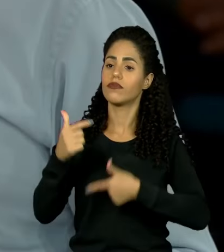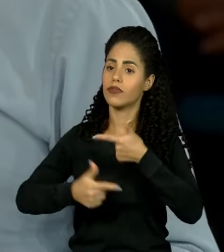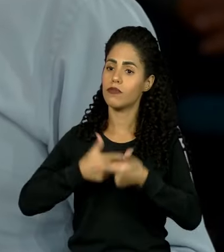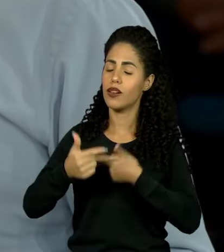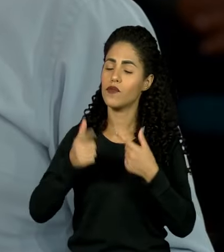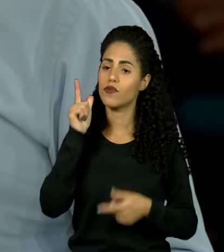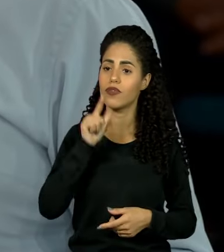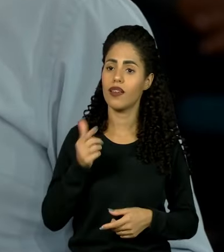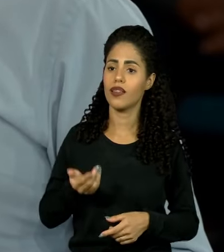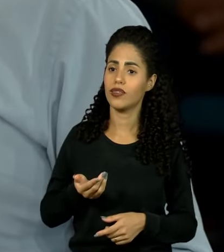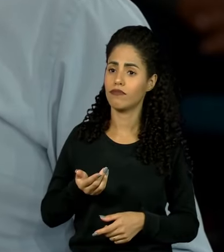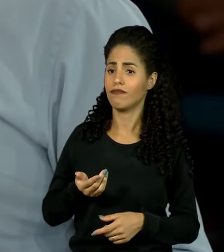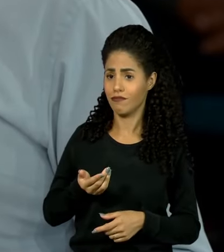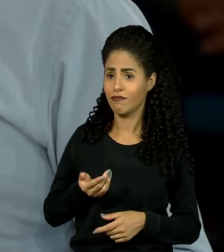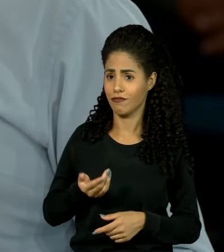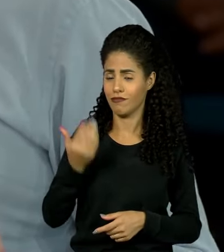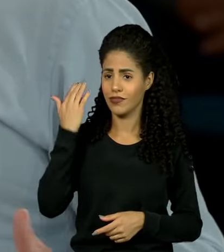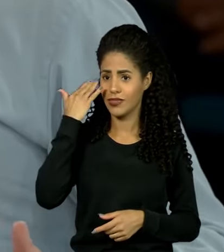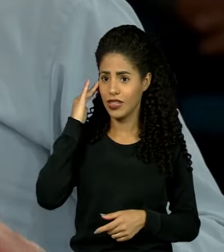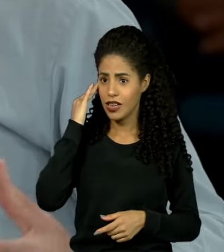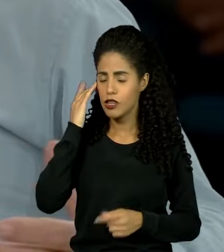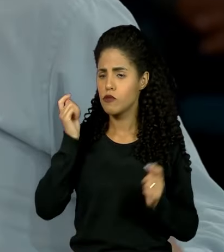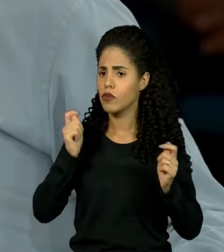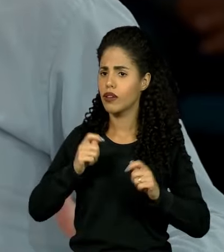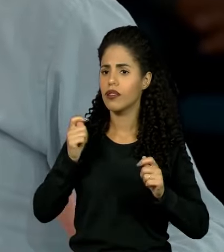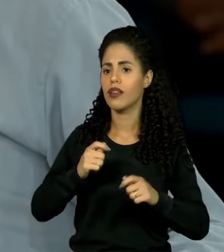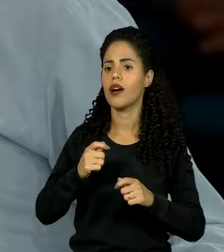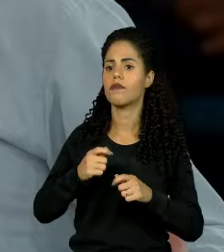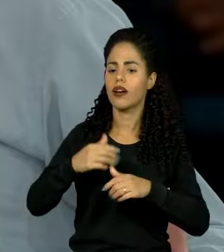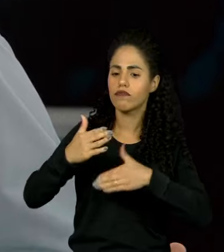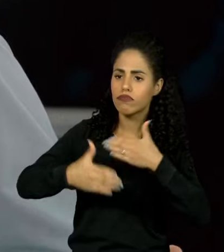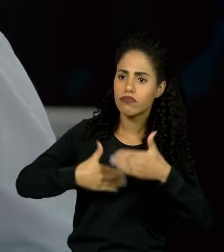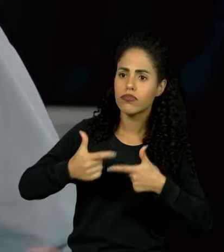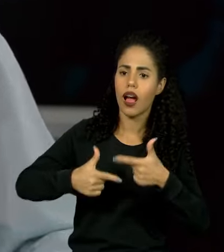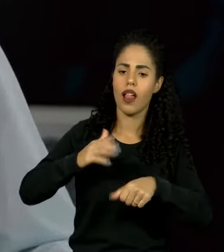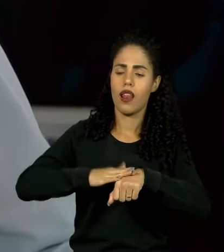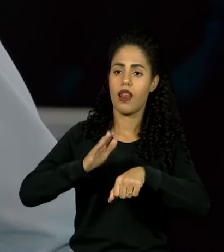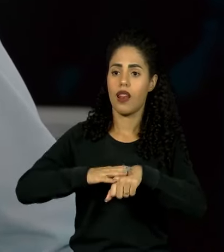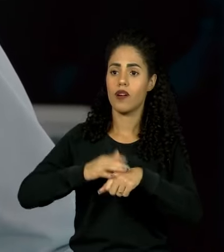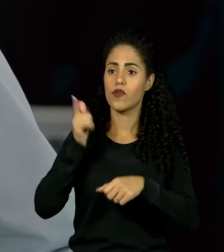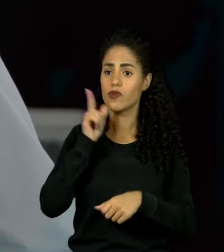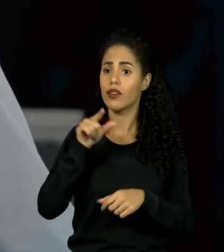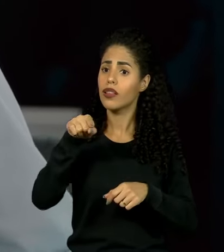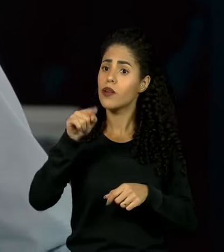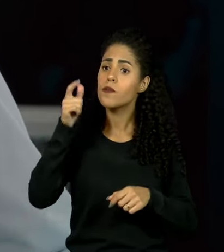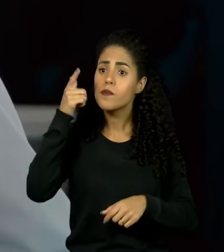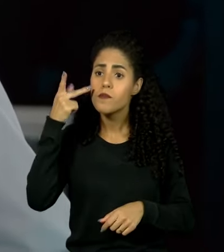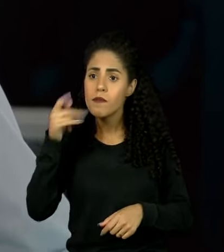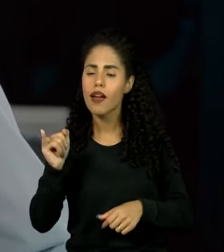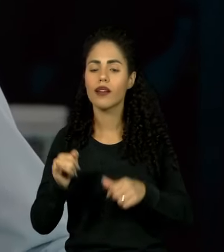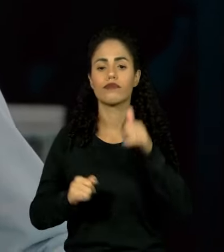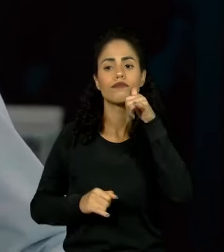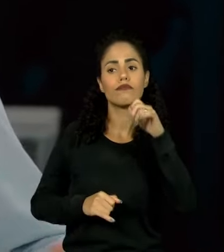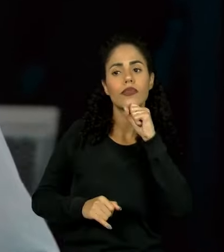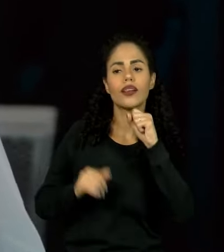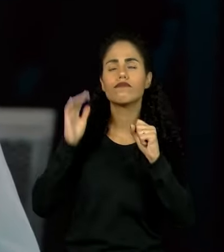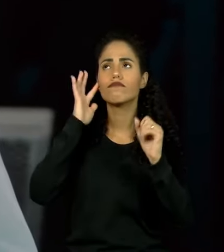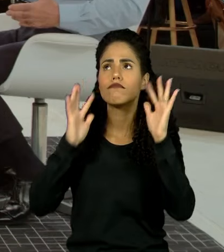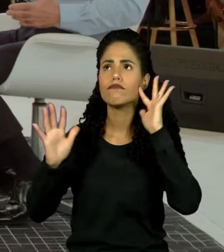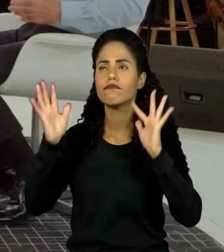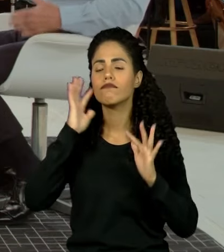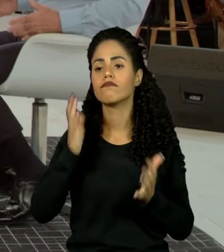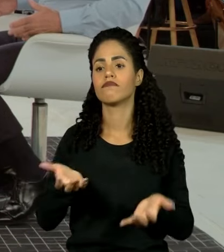para para para para para poder exercer funções de mercado de trabalho e é isso que todo pai e mãe sonha né